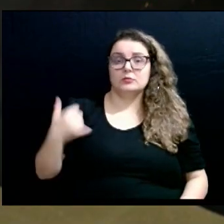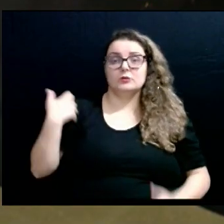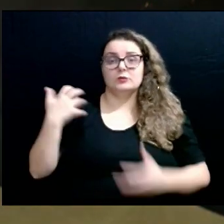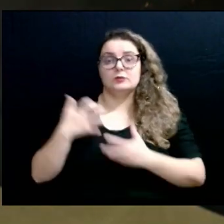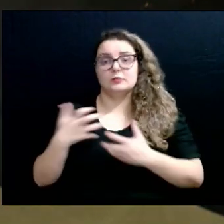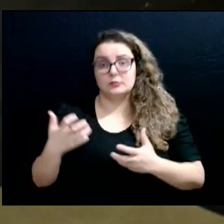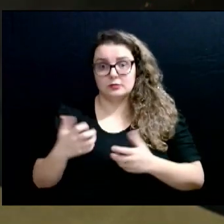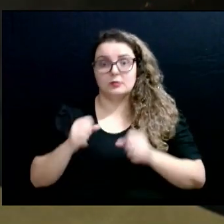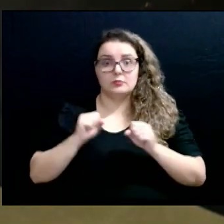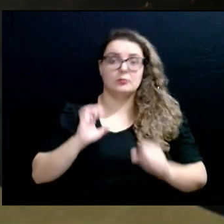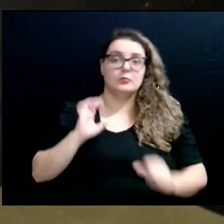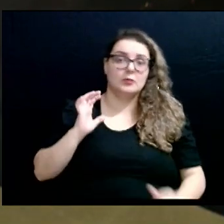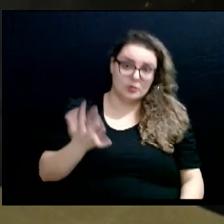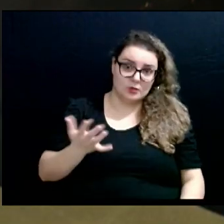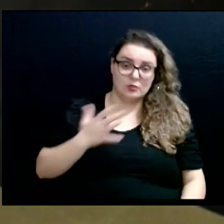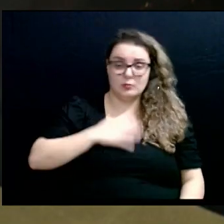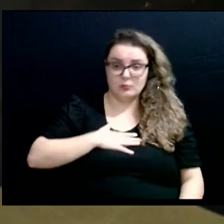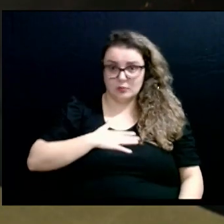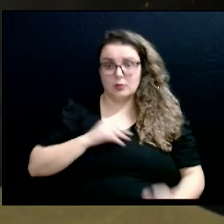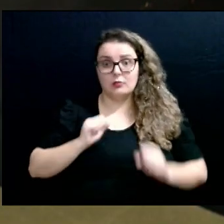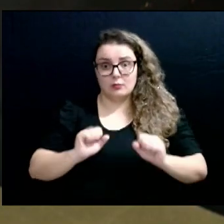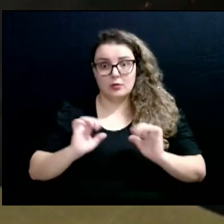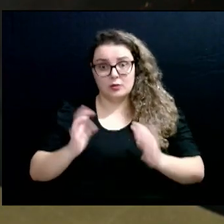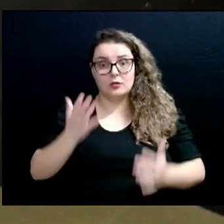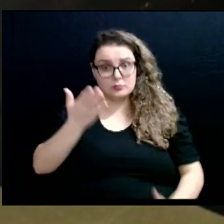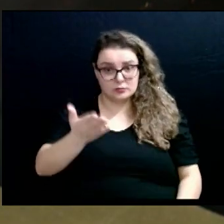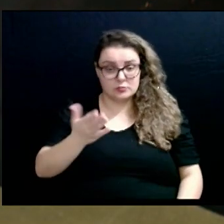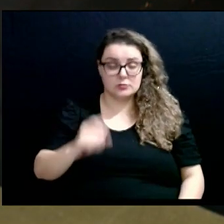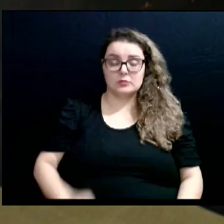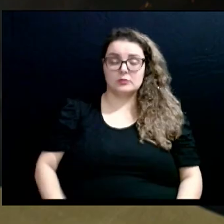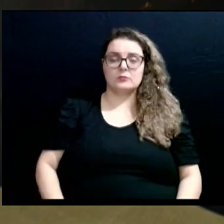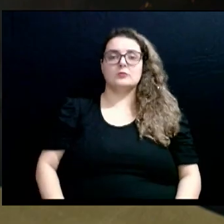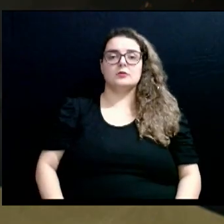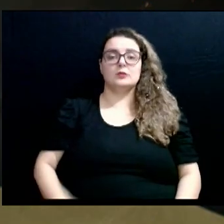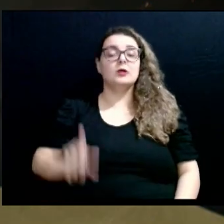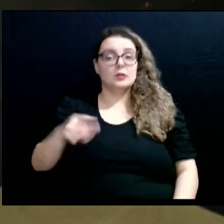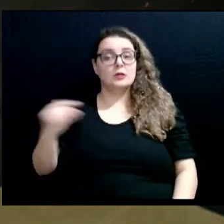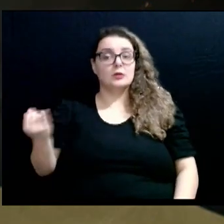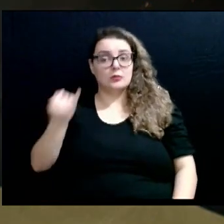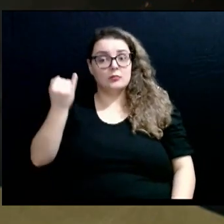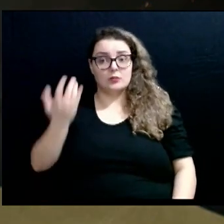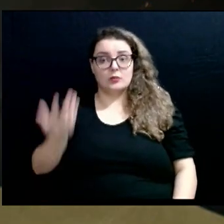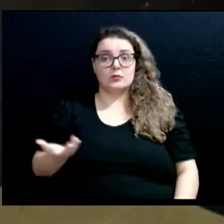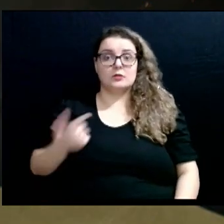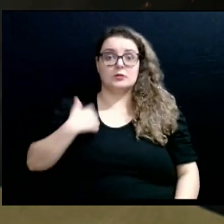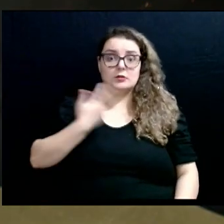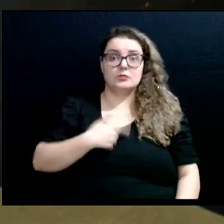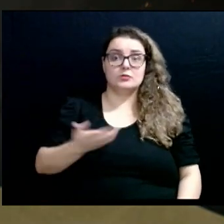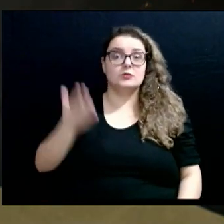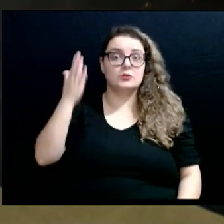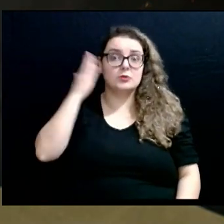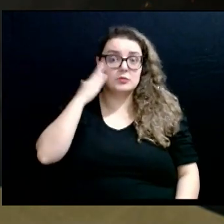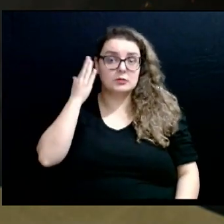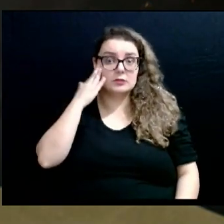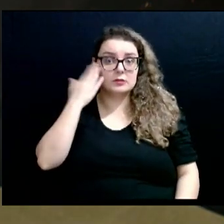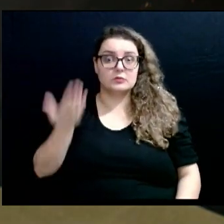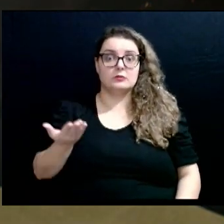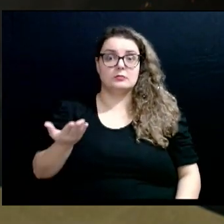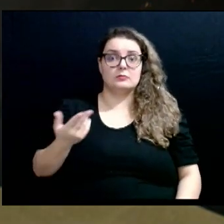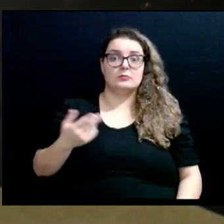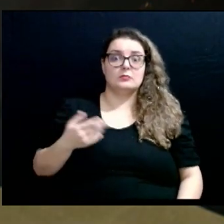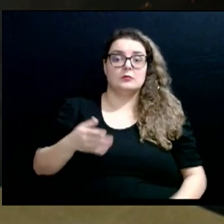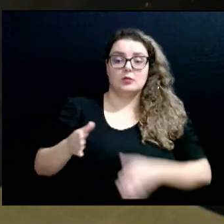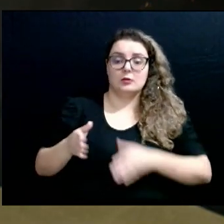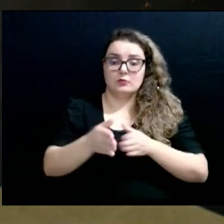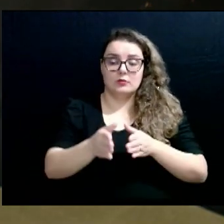acontecer comigo, pode acontecer com você. E é importante a gente saber nos orientar e nos